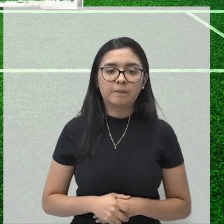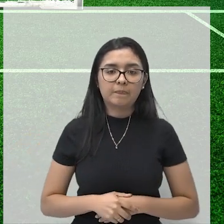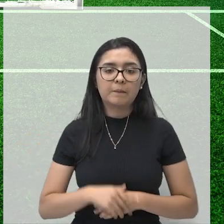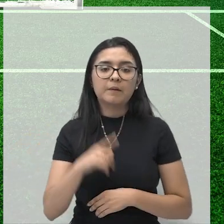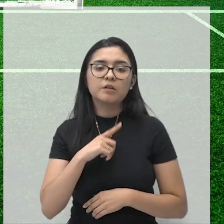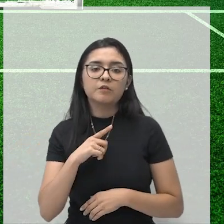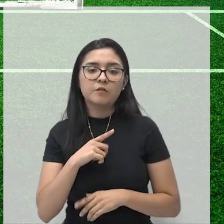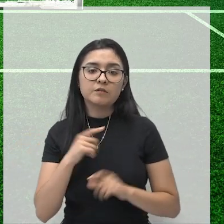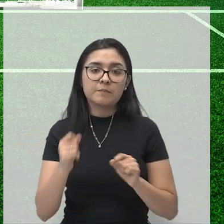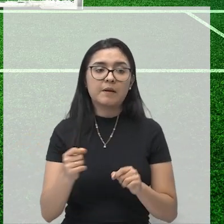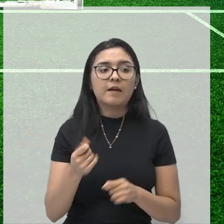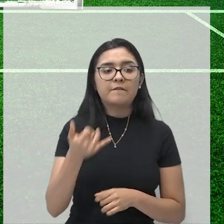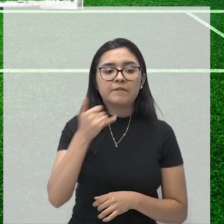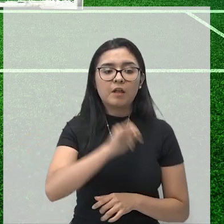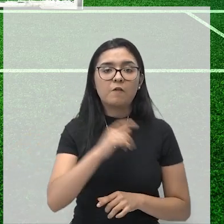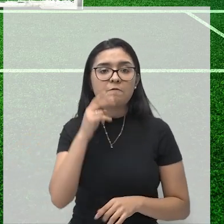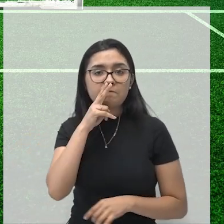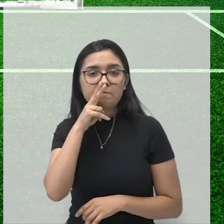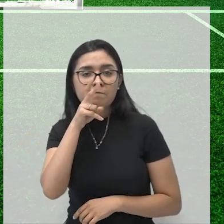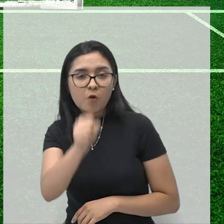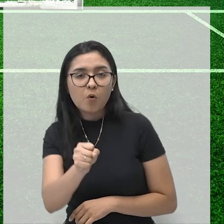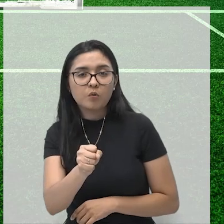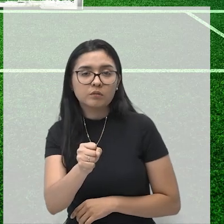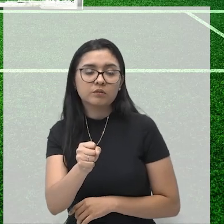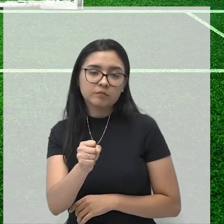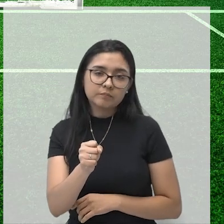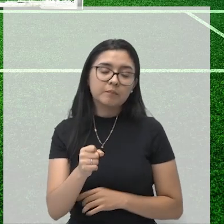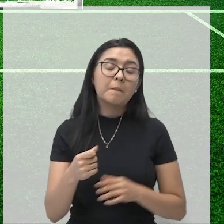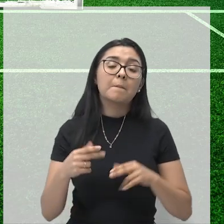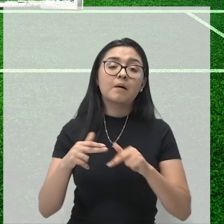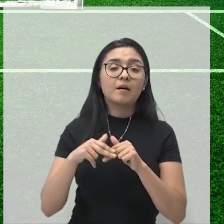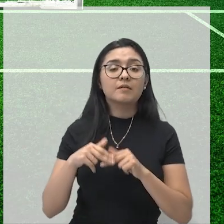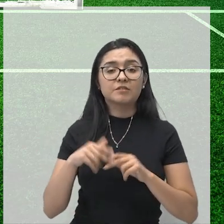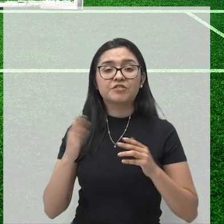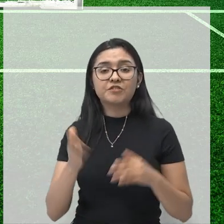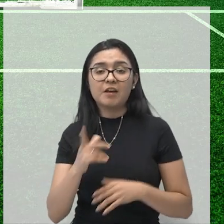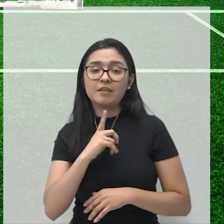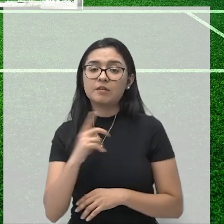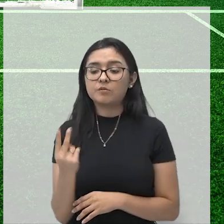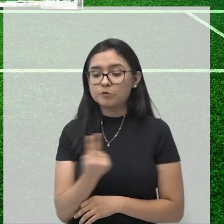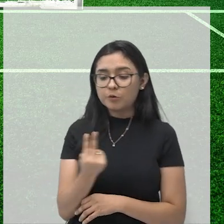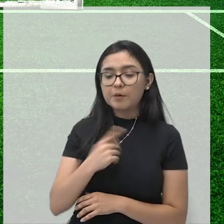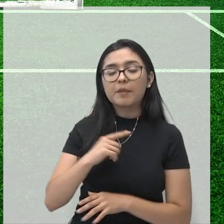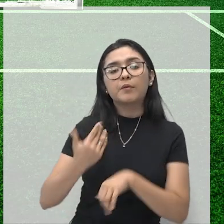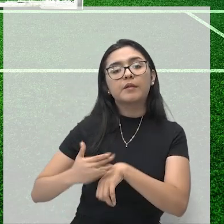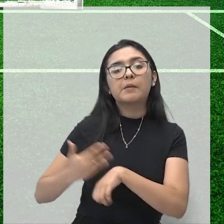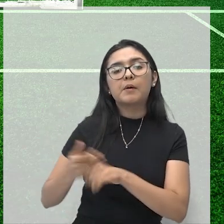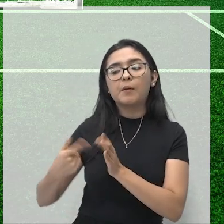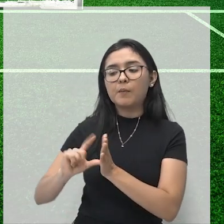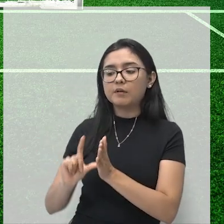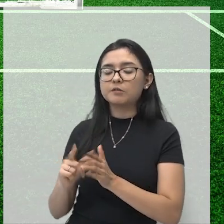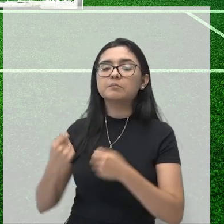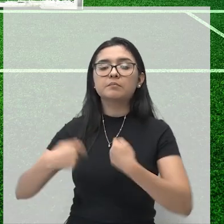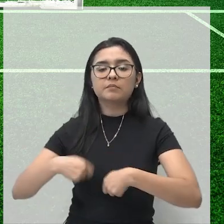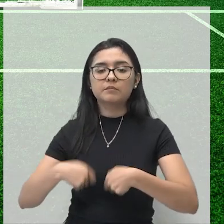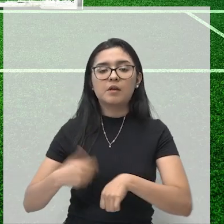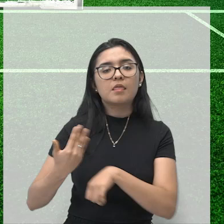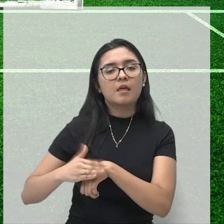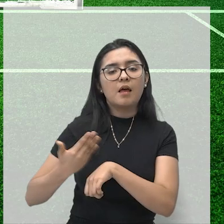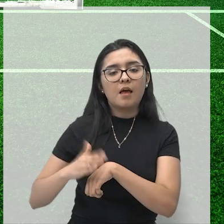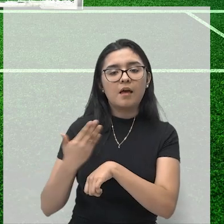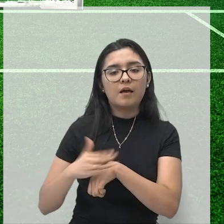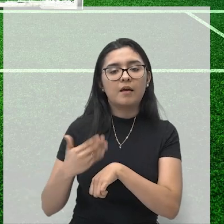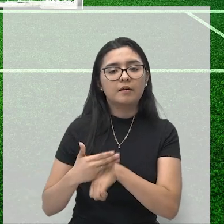acelere ou jogue muita força. Por quê? Ela já tem um treinamento, todos os dois têm um treinamento prévio, que são os treinamentos